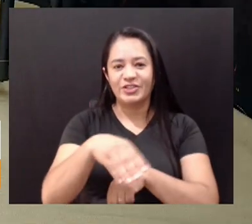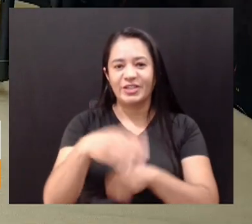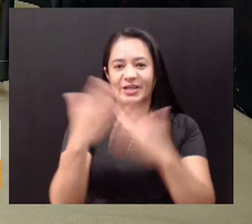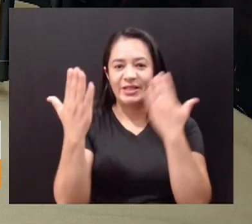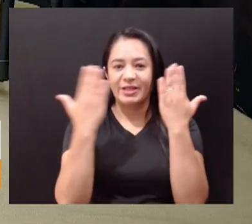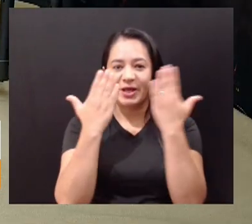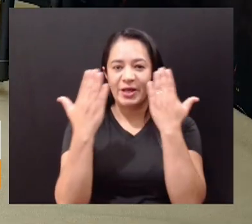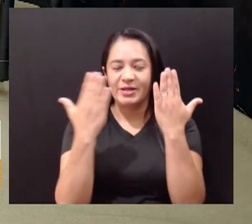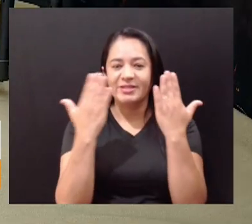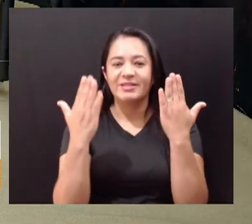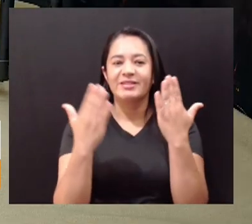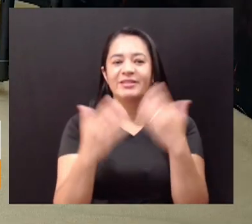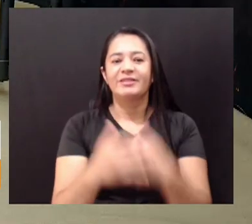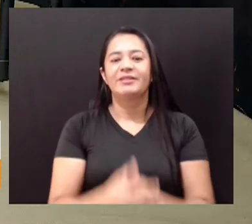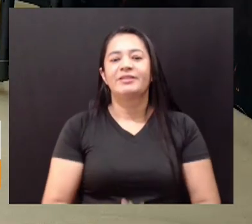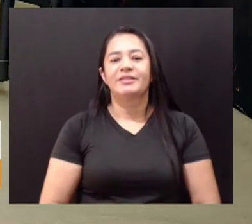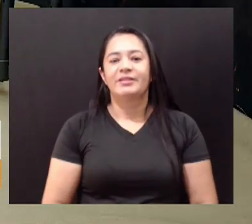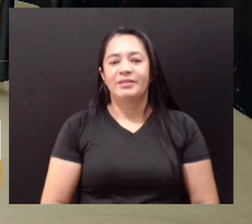psicóloga,